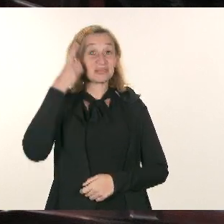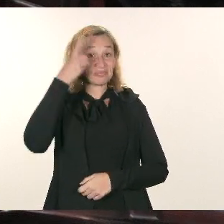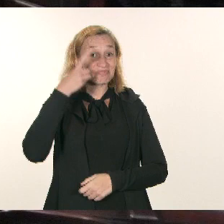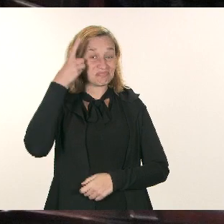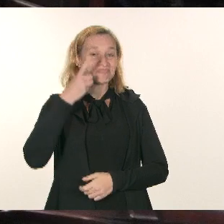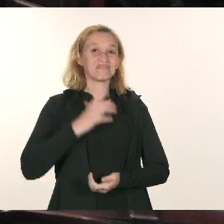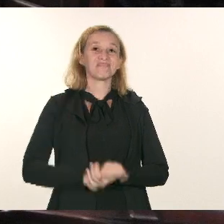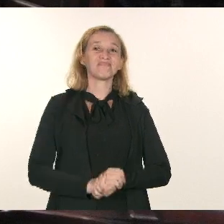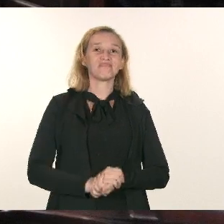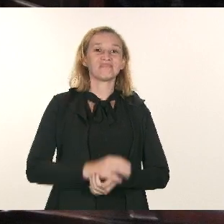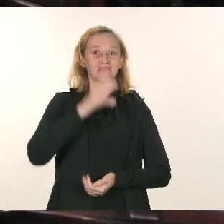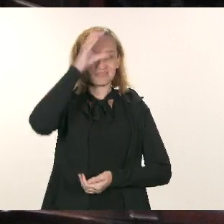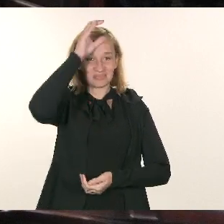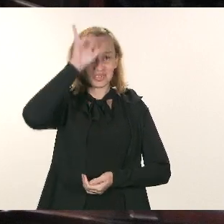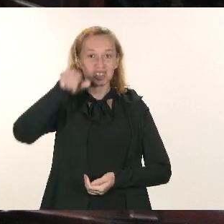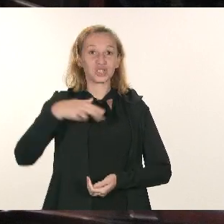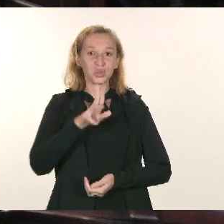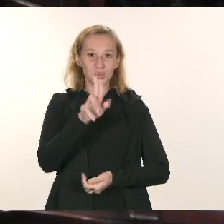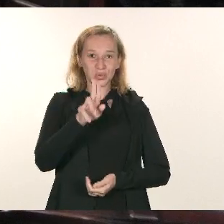Deputada Tia Ju,